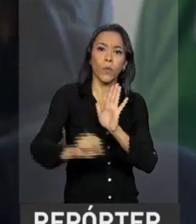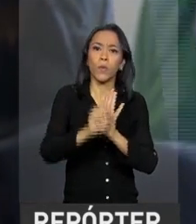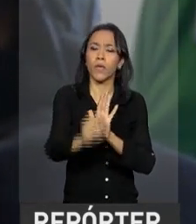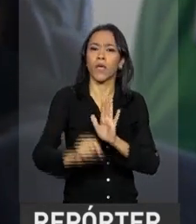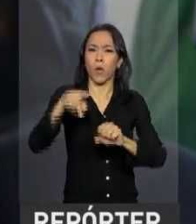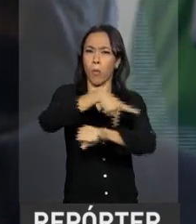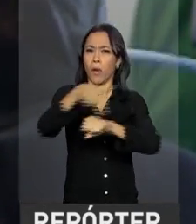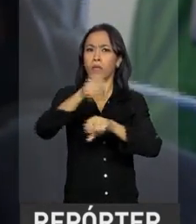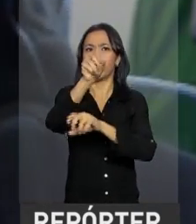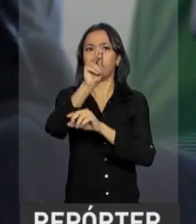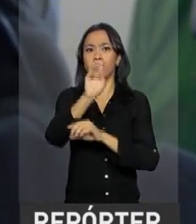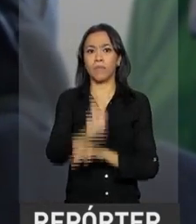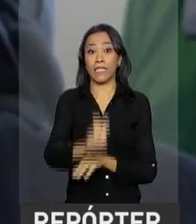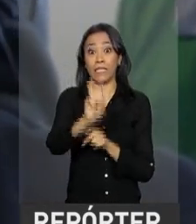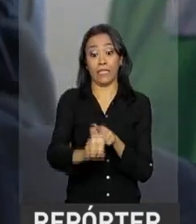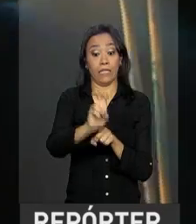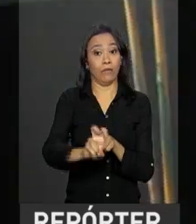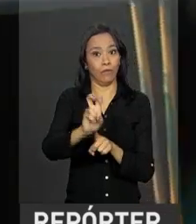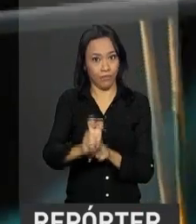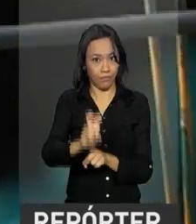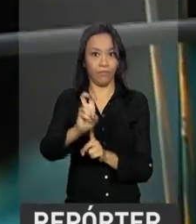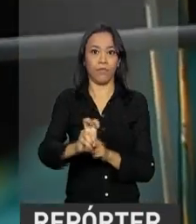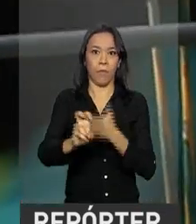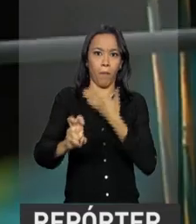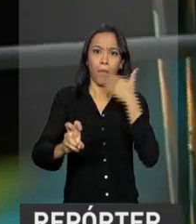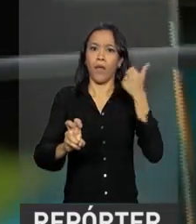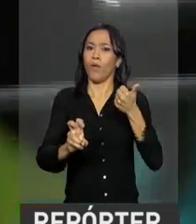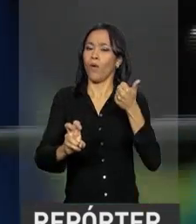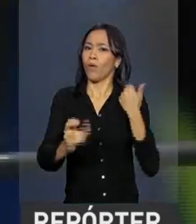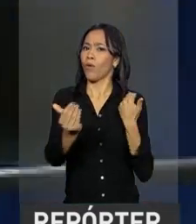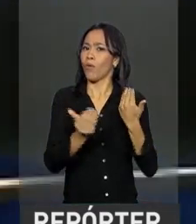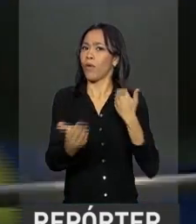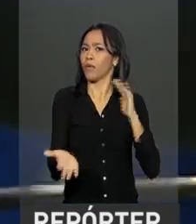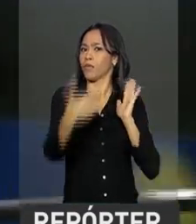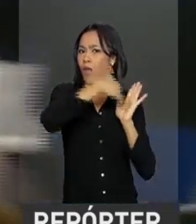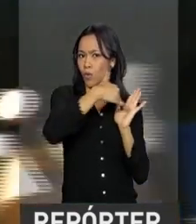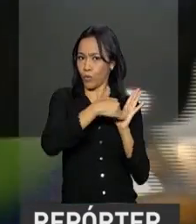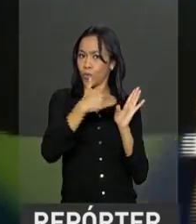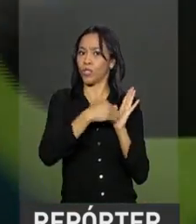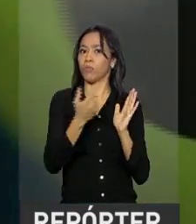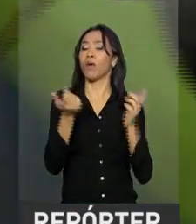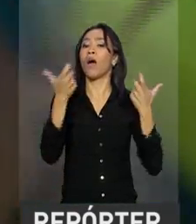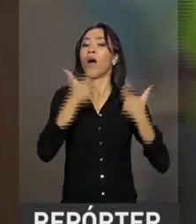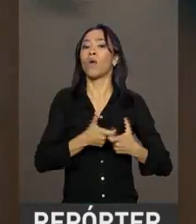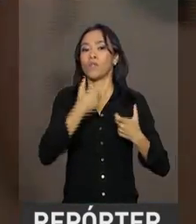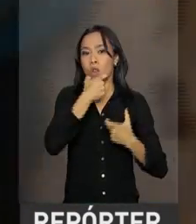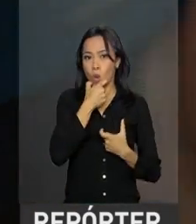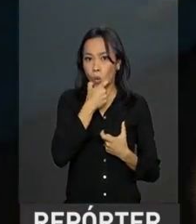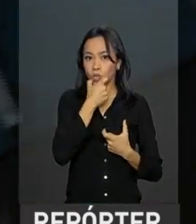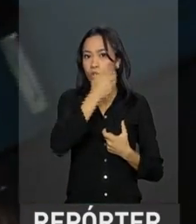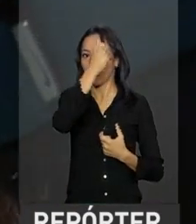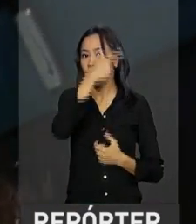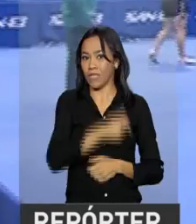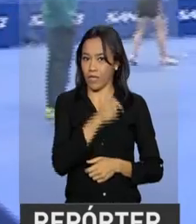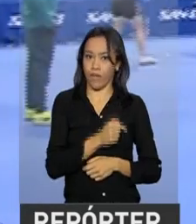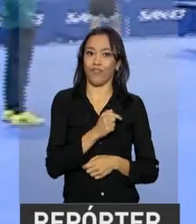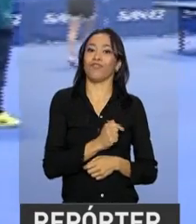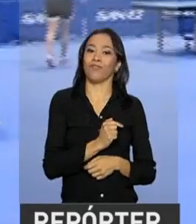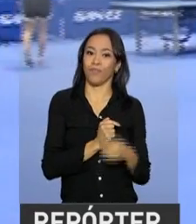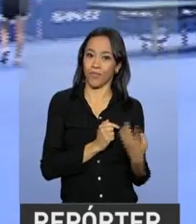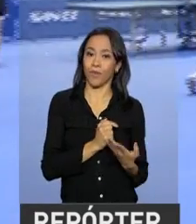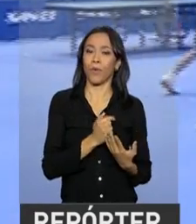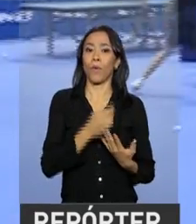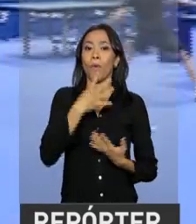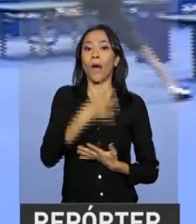termine em quinto lugar no ranking final melhor que na última disputa em Londres onde o país ficou em sétimo lugar com